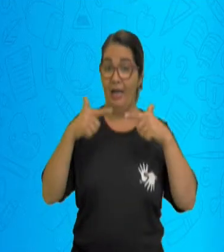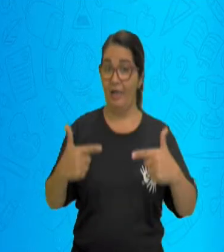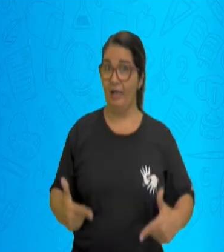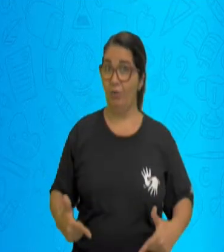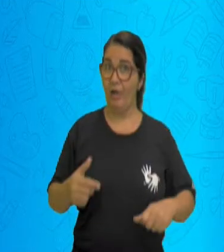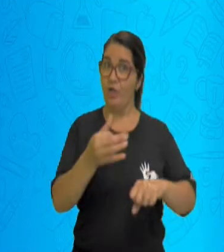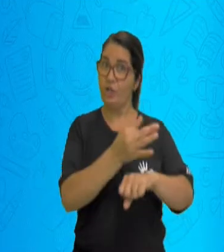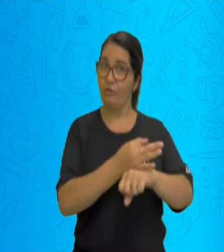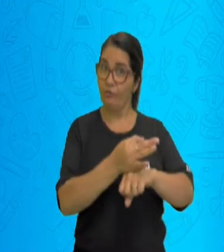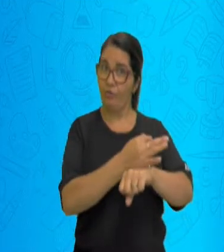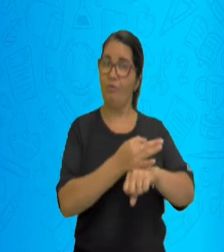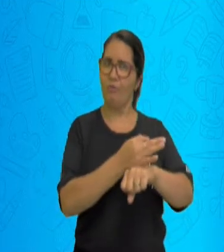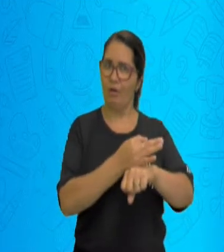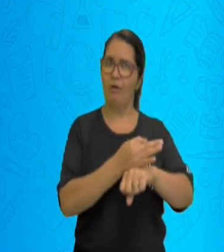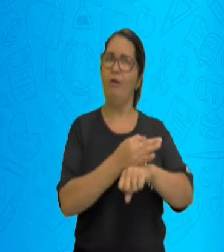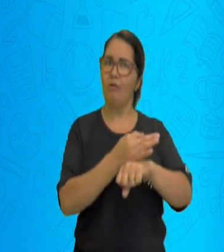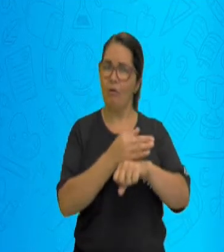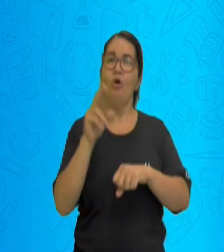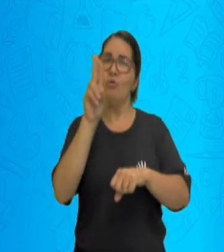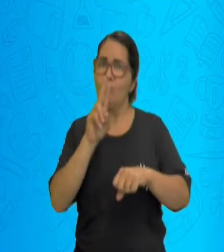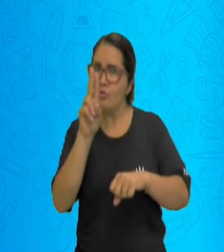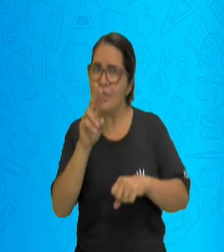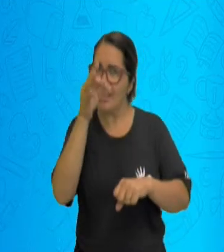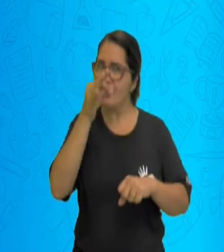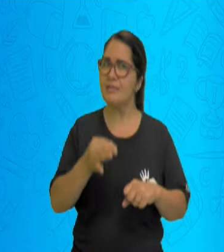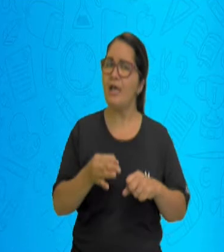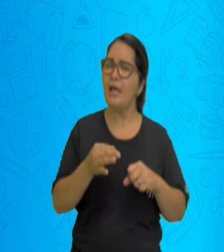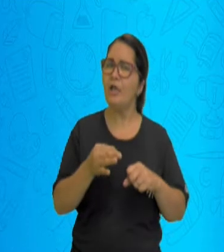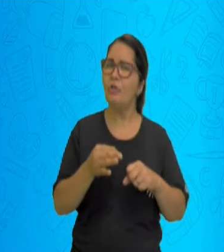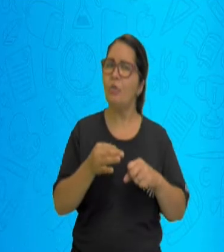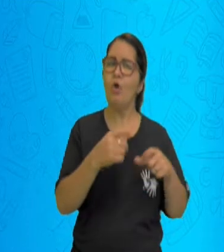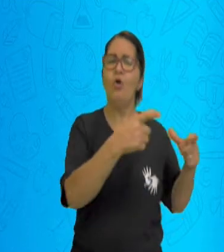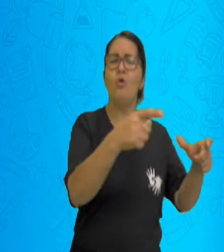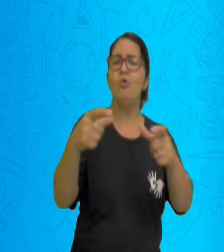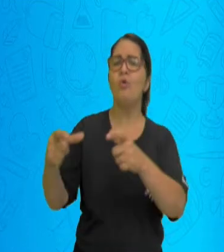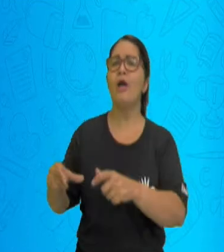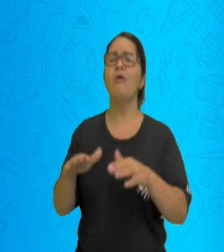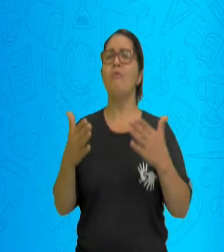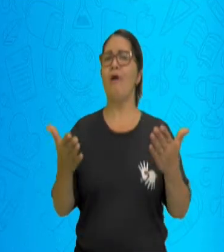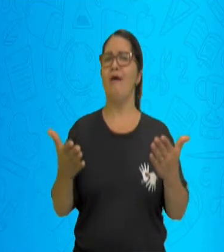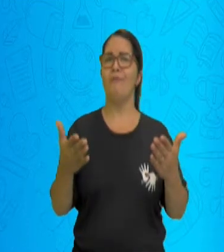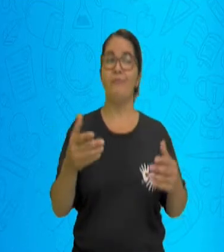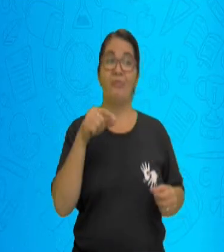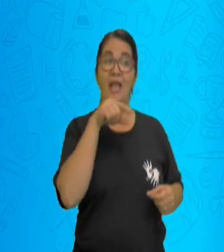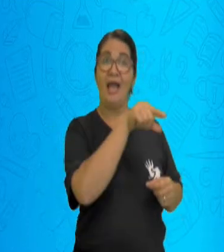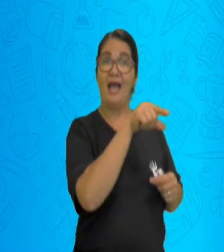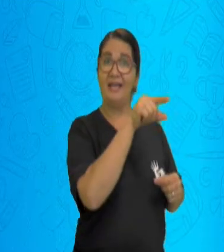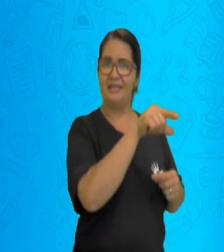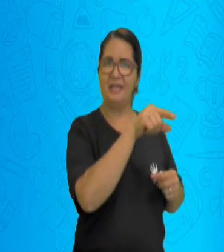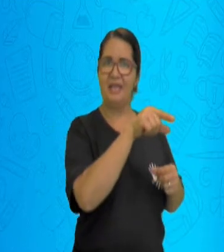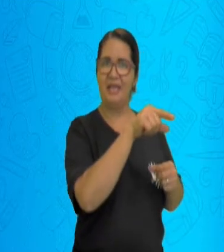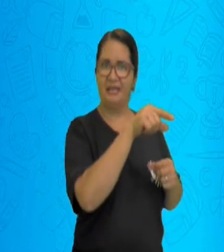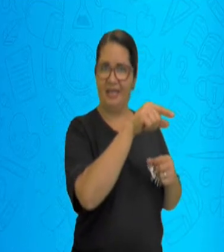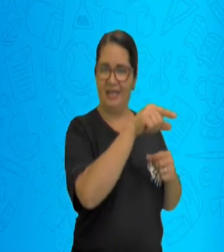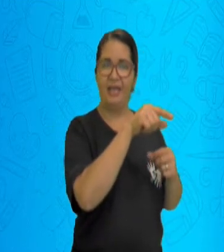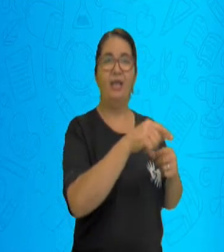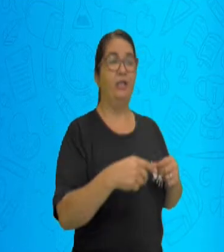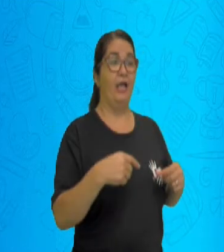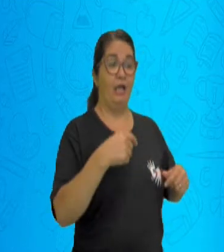de aula, conferências, palestras, seminários, em provas, concursos